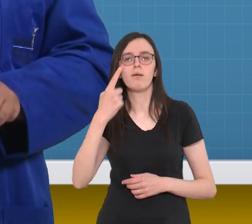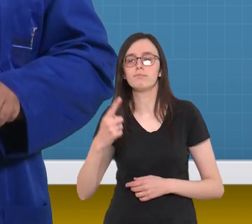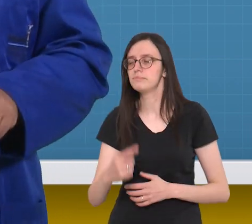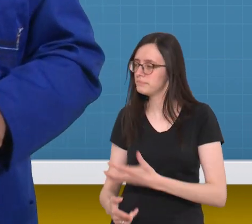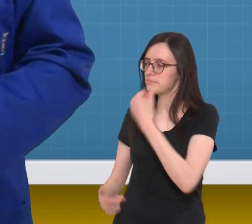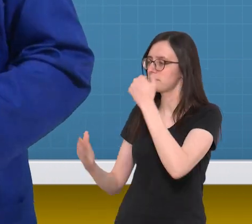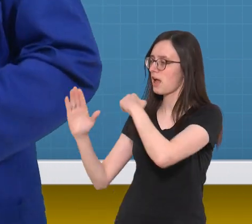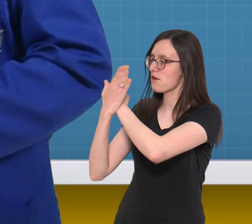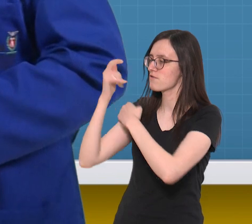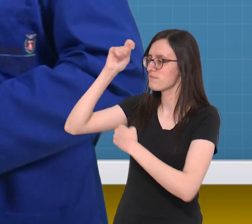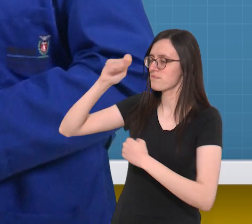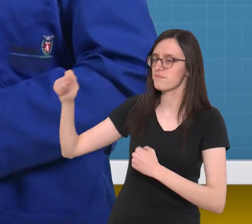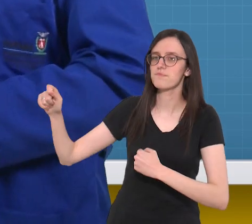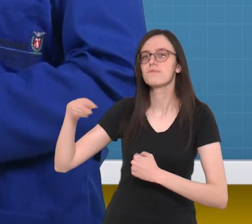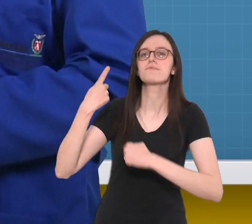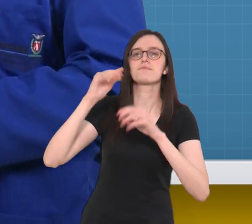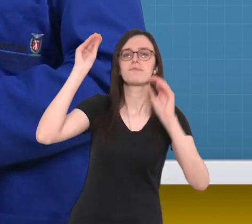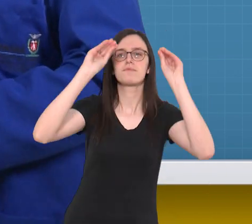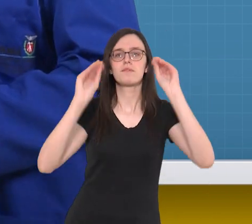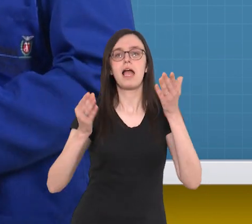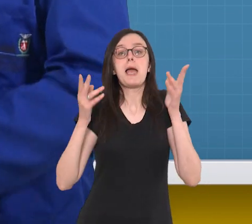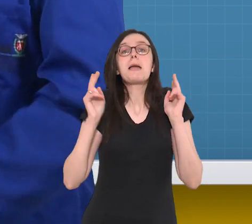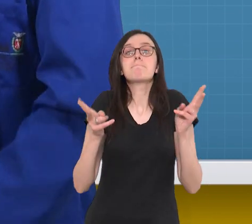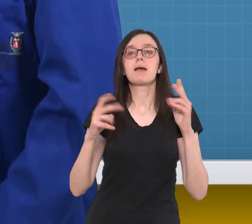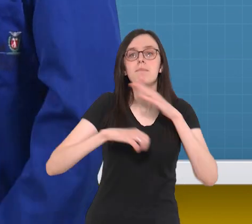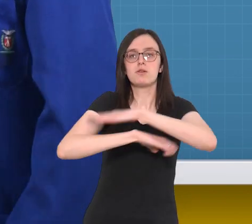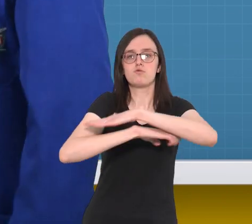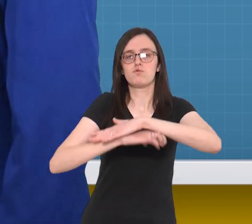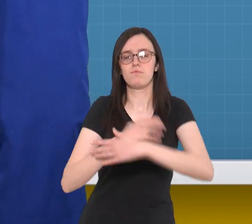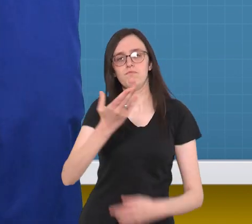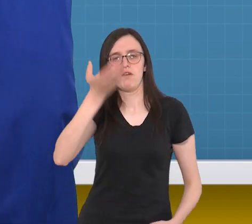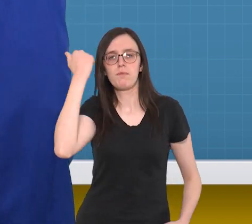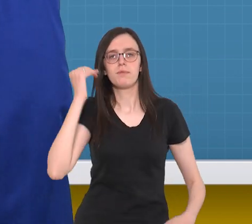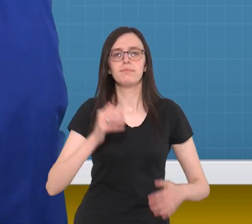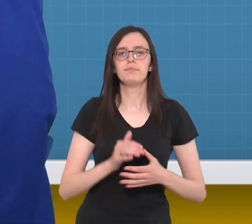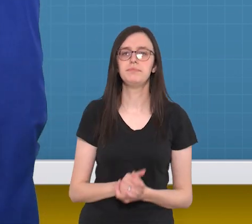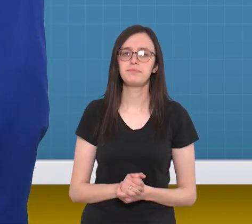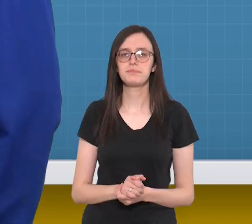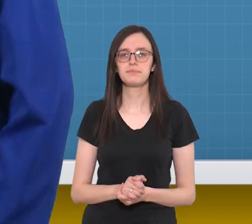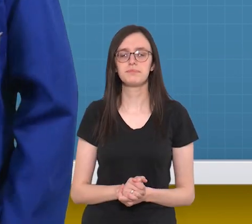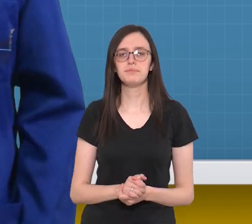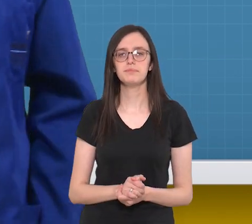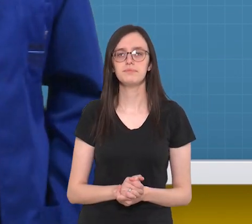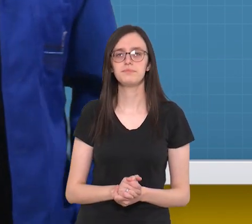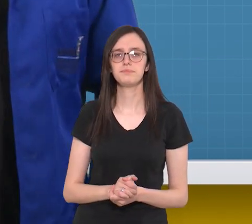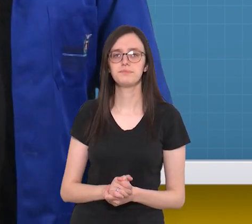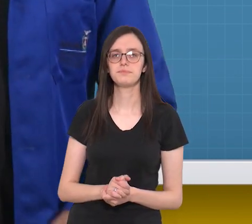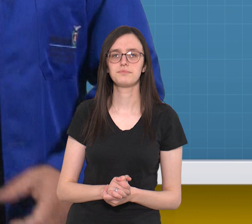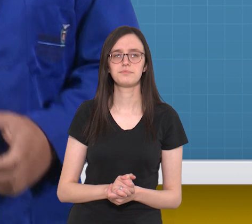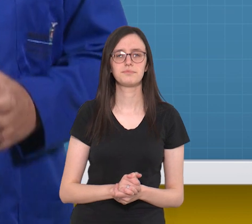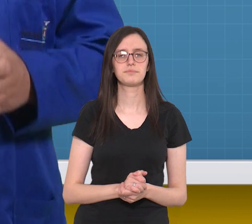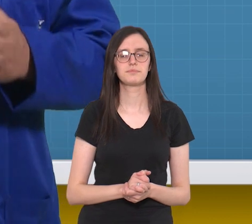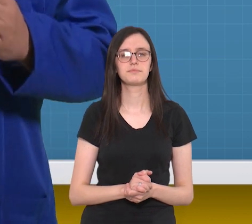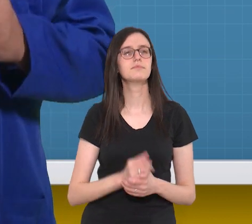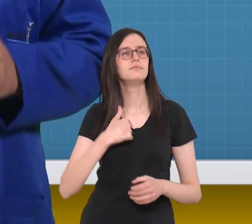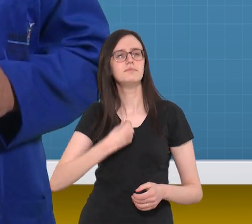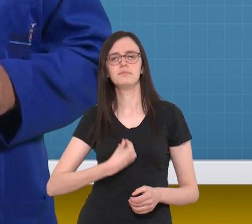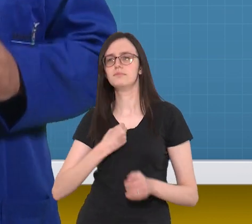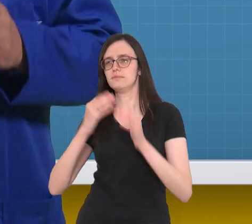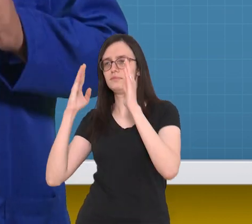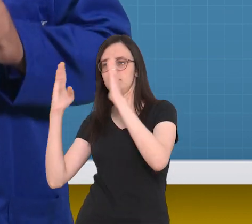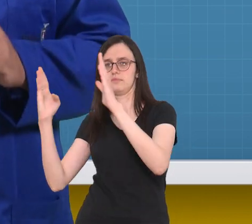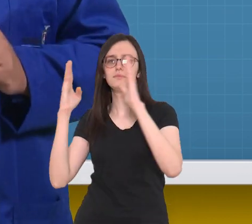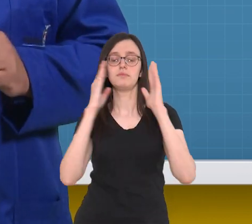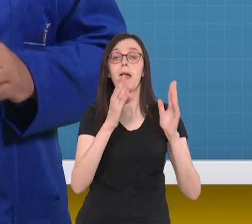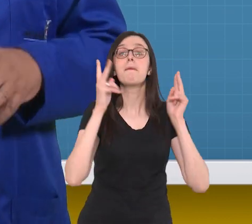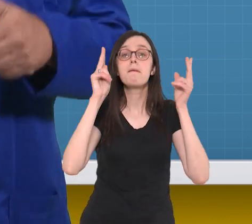regra de 3 de novo. Senhor Giz, me ajude lá. Vou montar um problema agora com a mesma estrutura. Vamos lá. Numa coluna